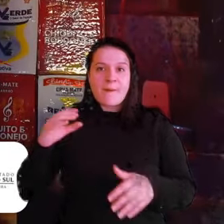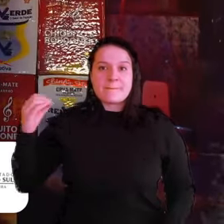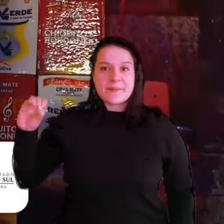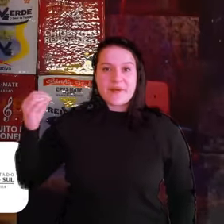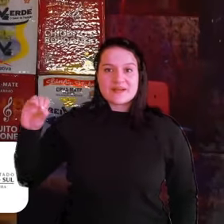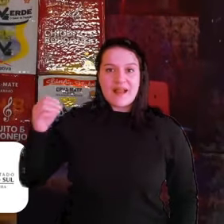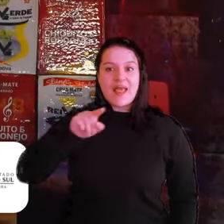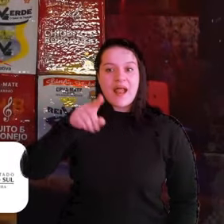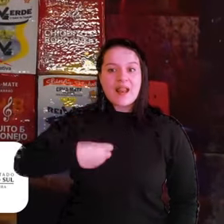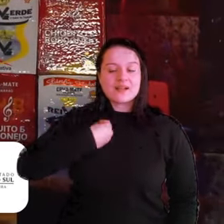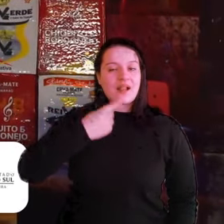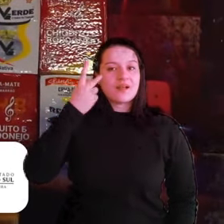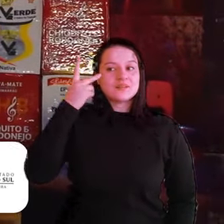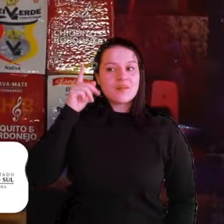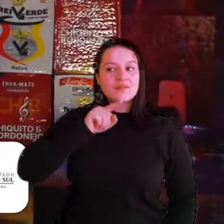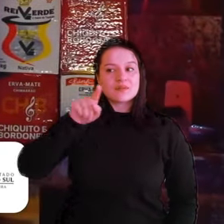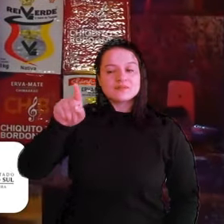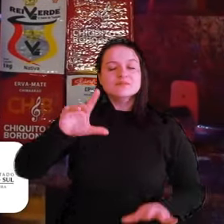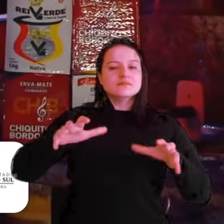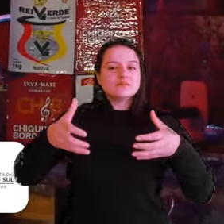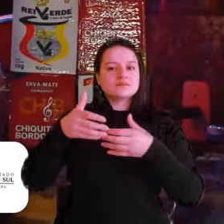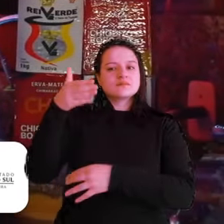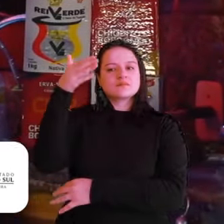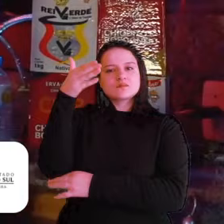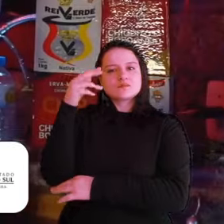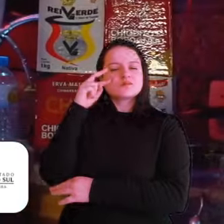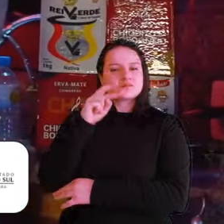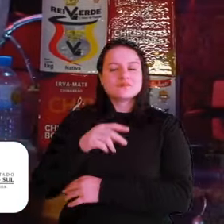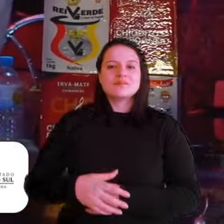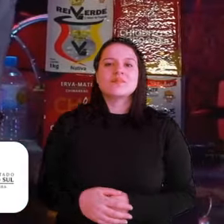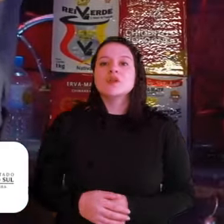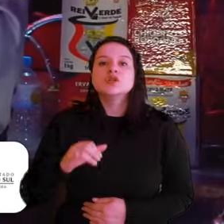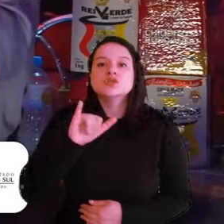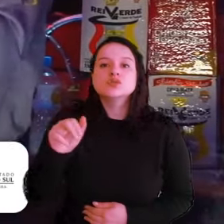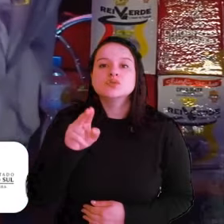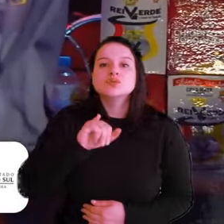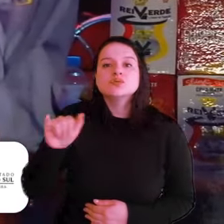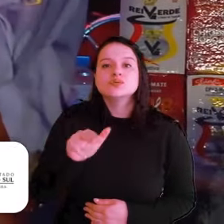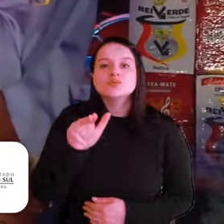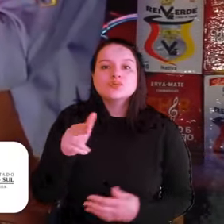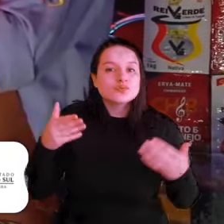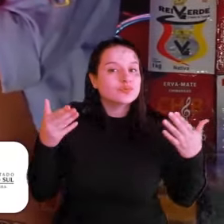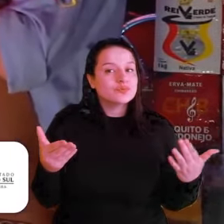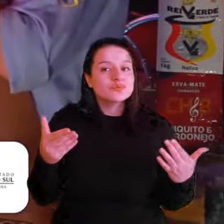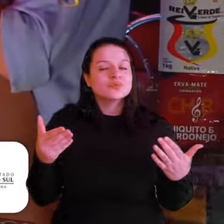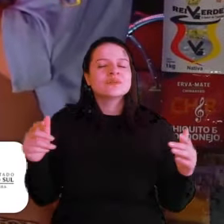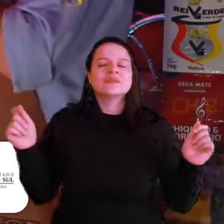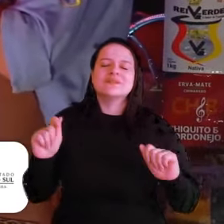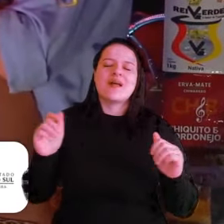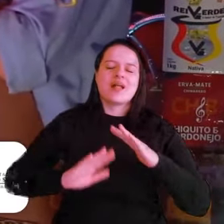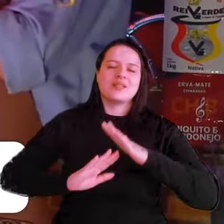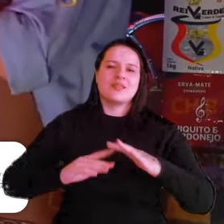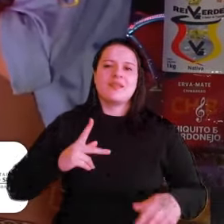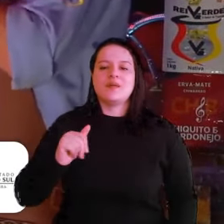a gurizada está assistindo, estão lá em São Paulo, na concentração, lá no hotel. Pediu para nós mandar um abraço. Juju, Danilo,